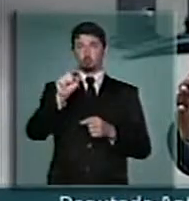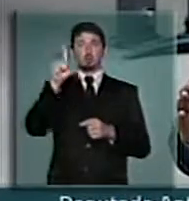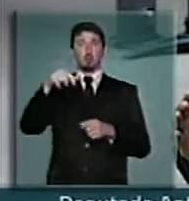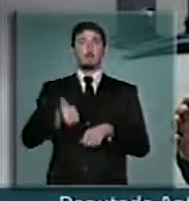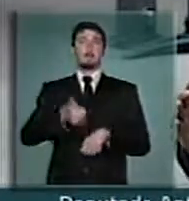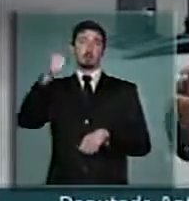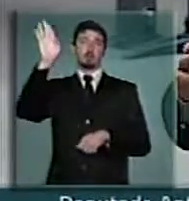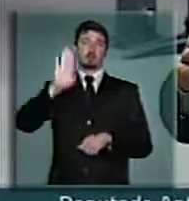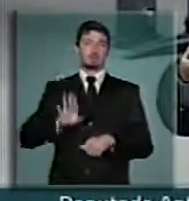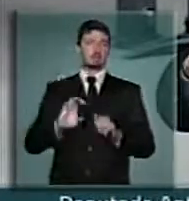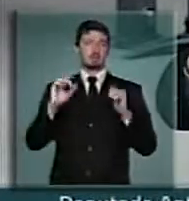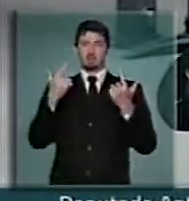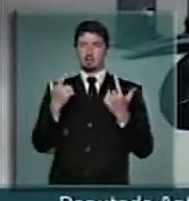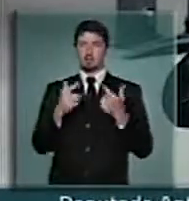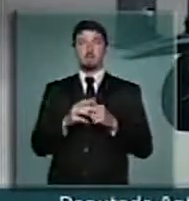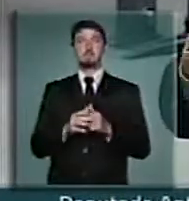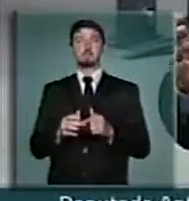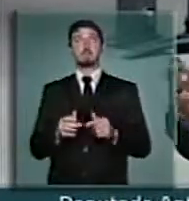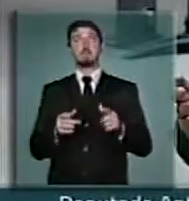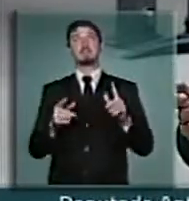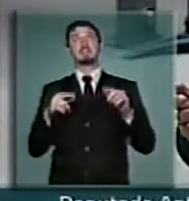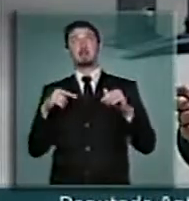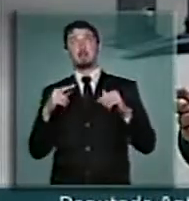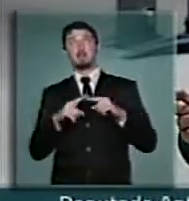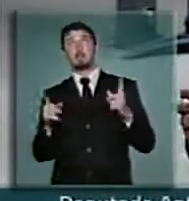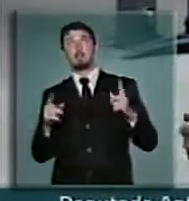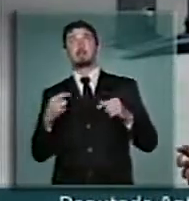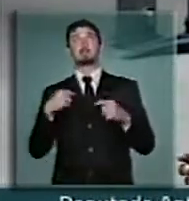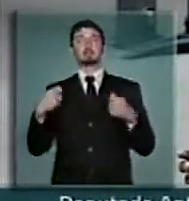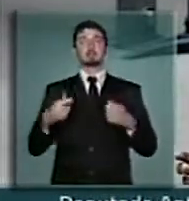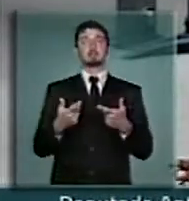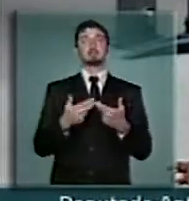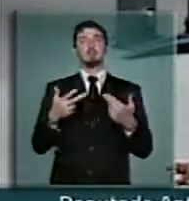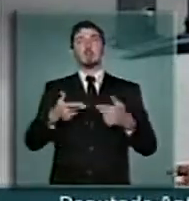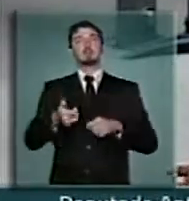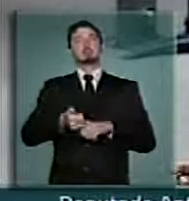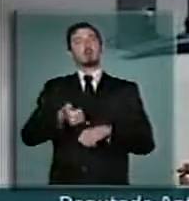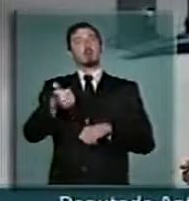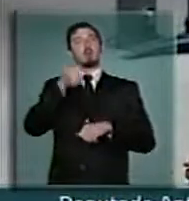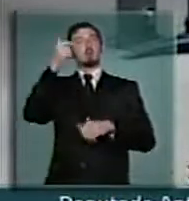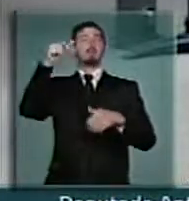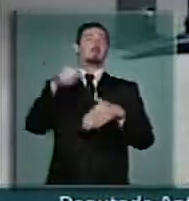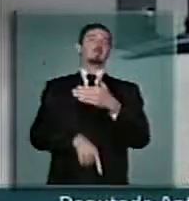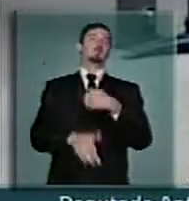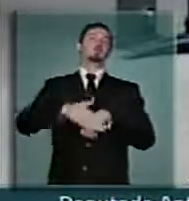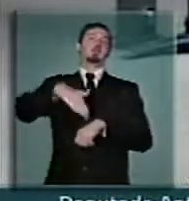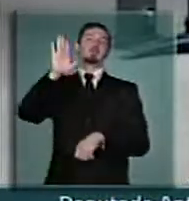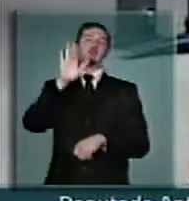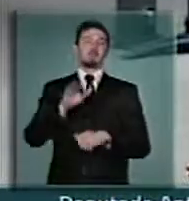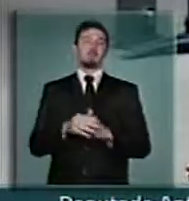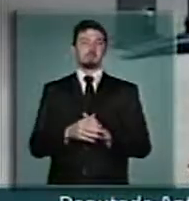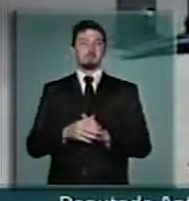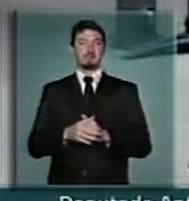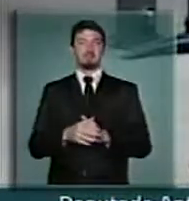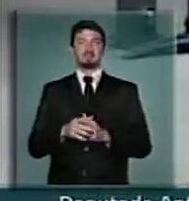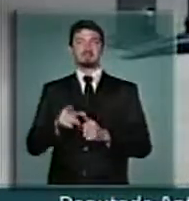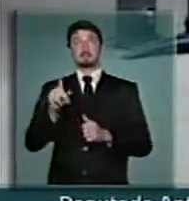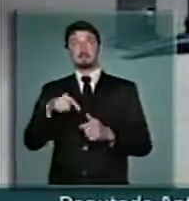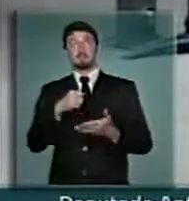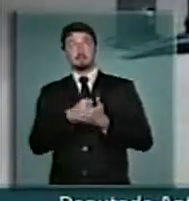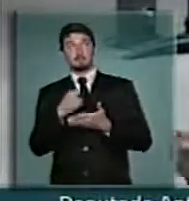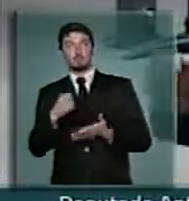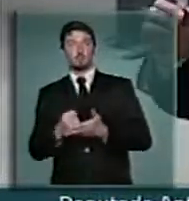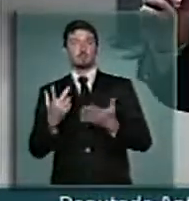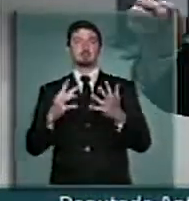nosso país, embora ele precise ser aprimorado, conforme Vossa Excelência está dizendo, no caso da